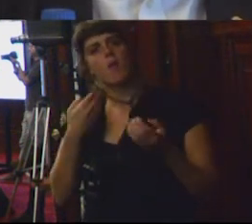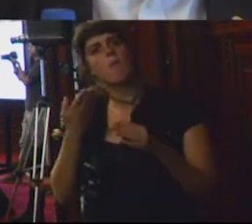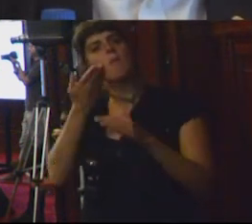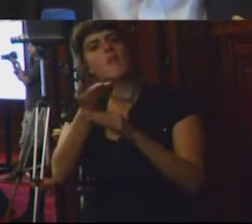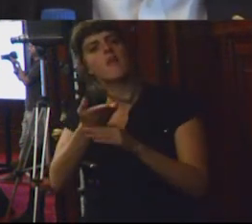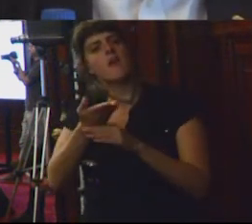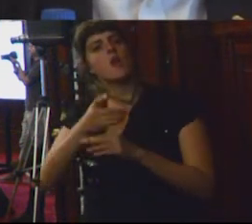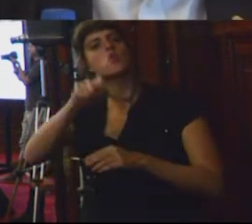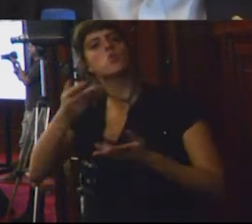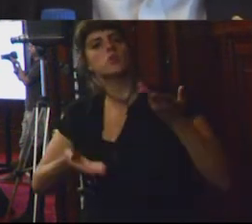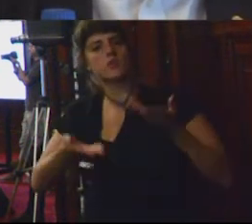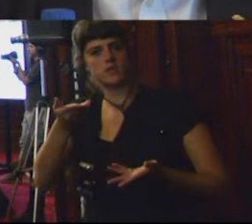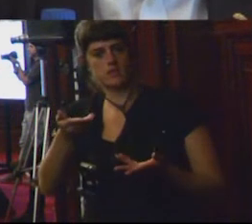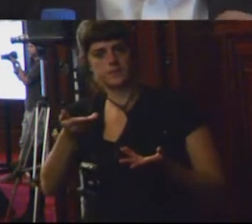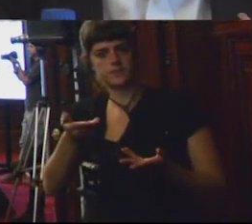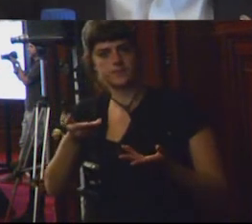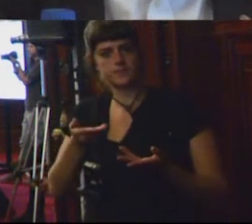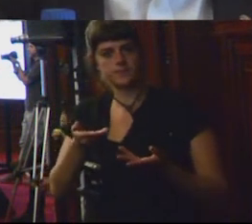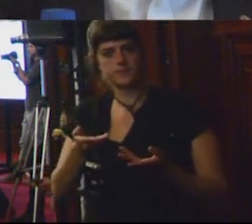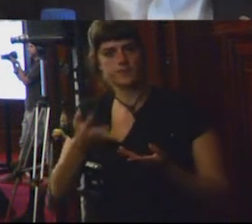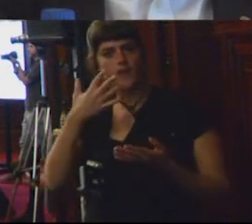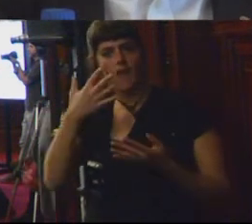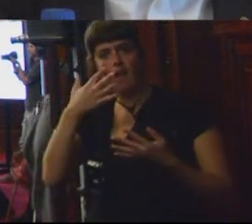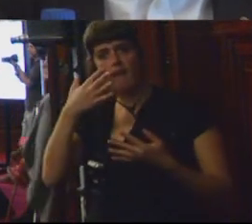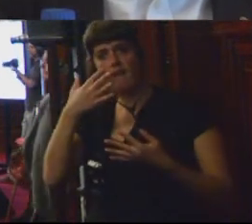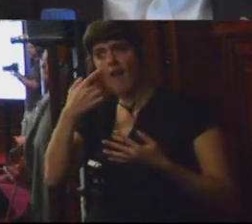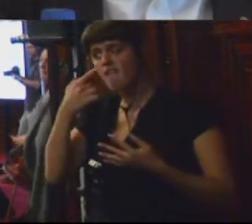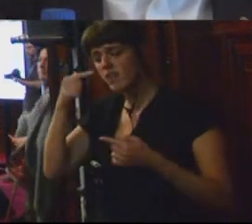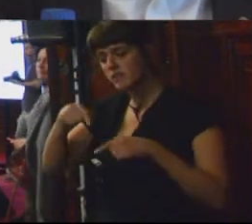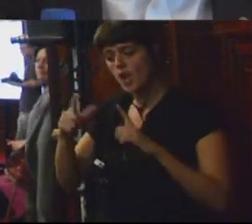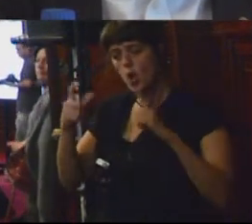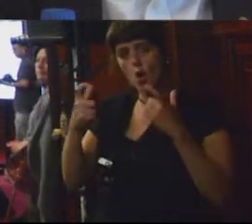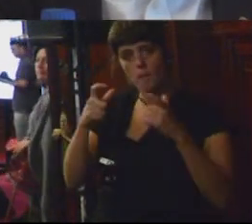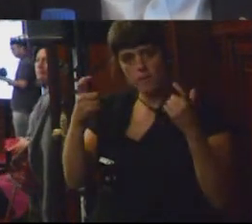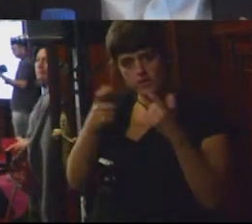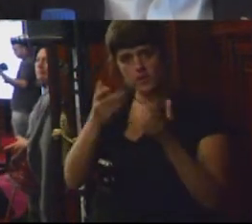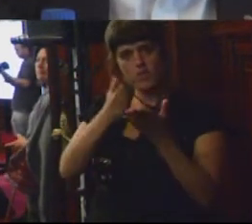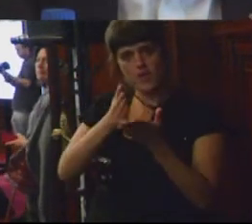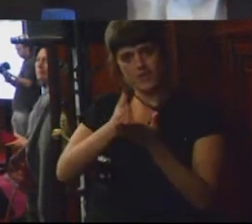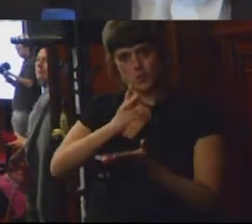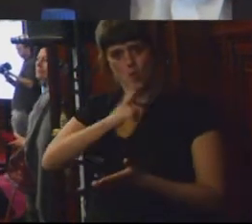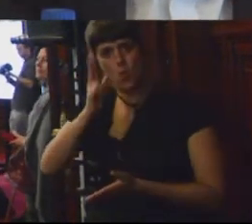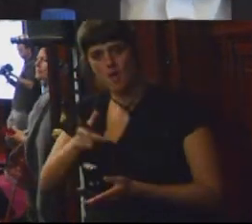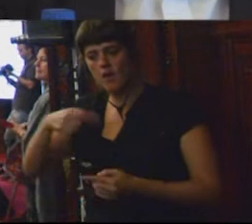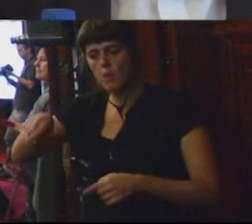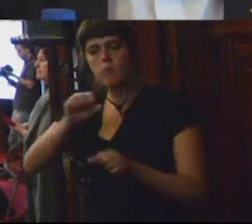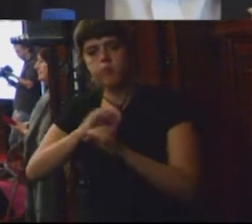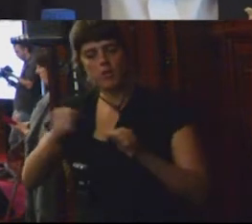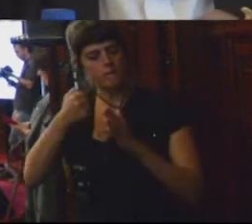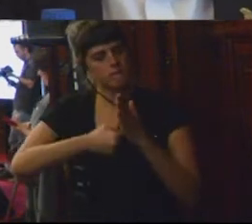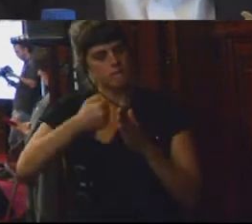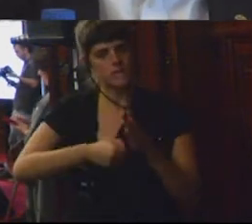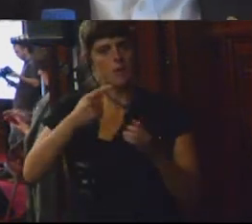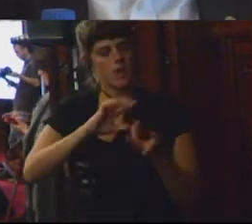um empenho dessa comissão para que haja uma forma de se fazer justiça e reparar os